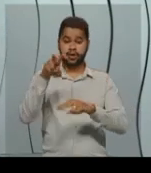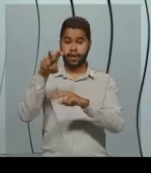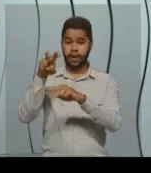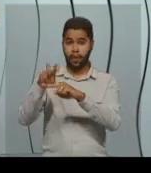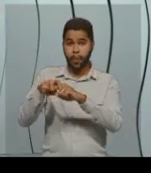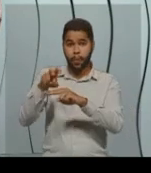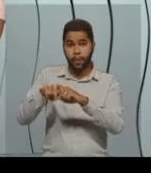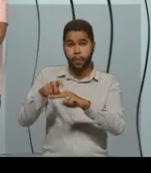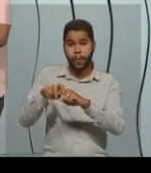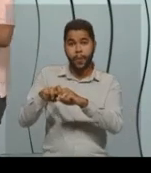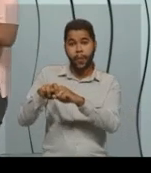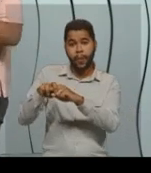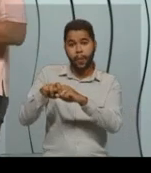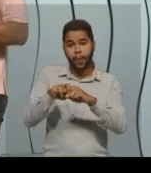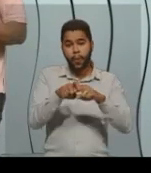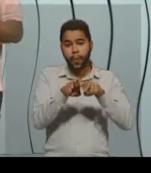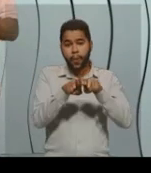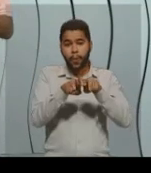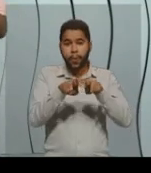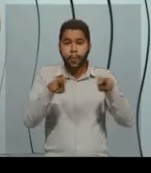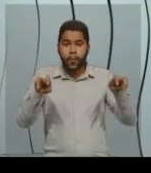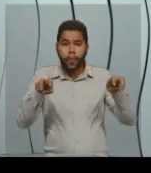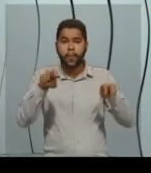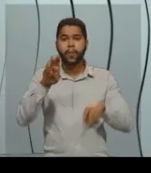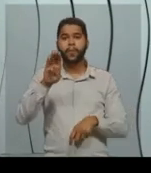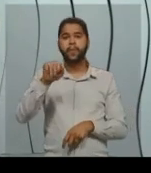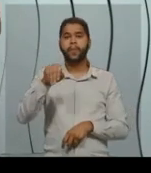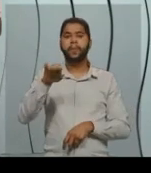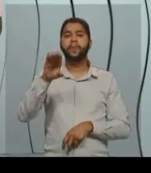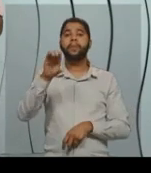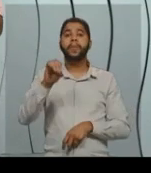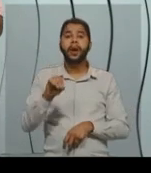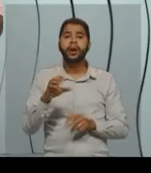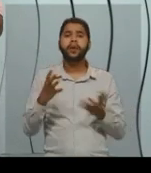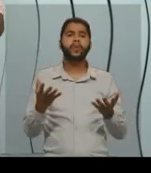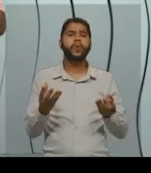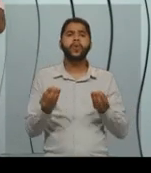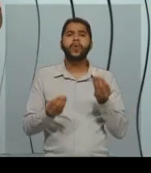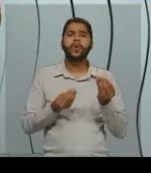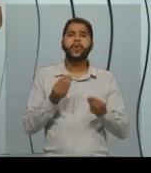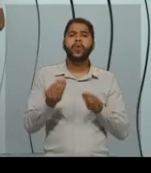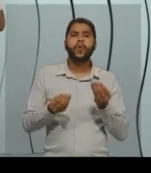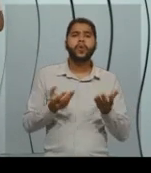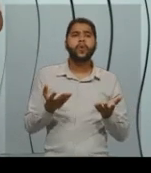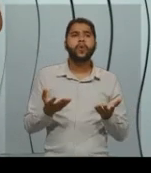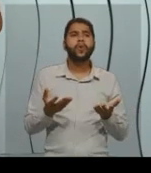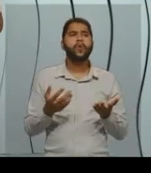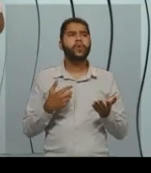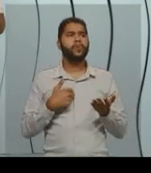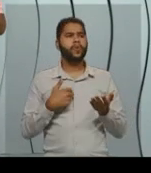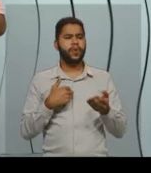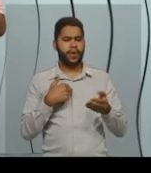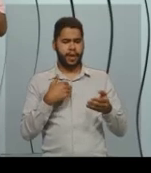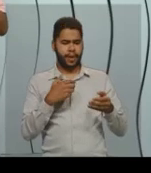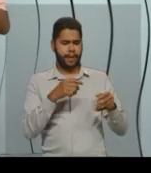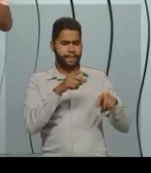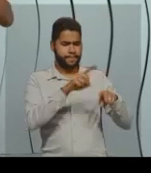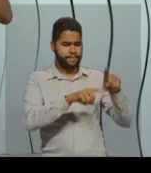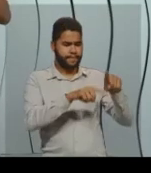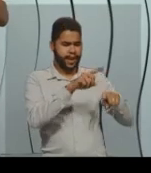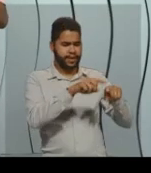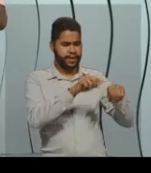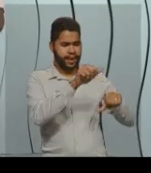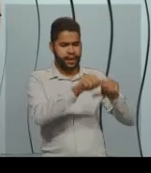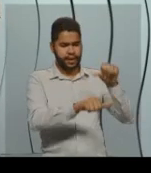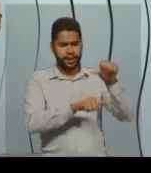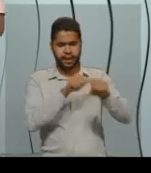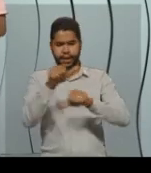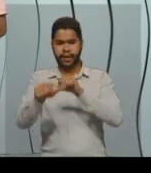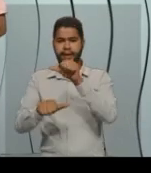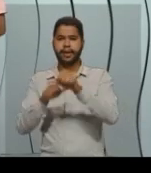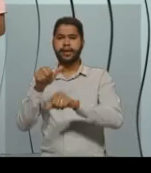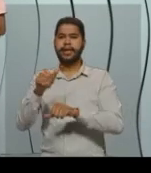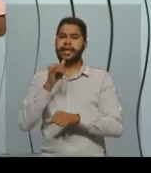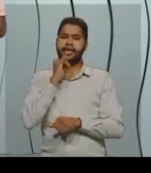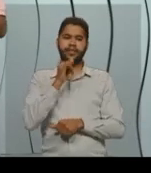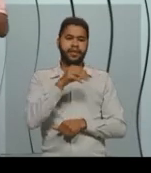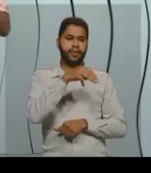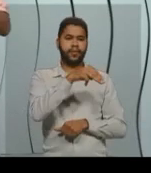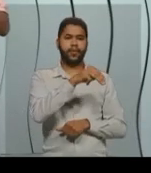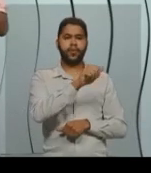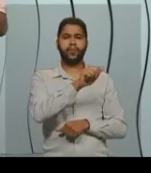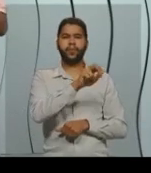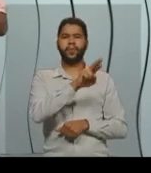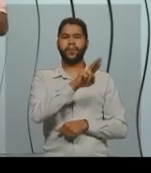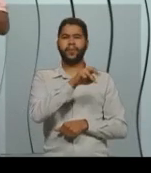certo? E causa eficiente é quem transforma a matéria em alguma coisa. É quem transforma um mármore numa estátua,